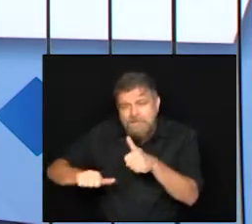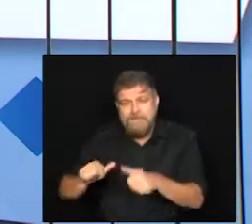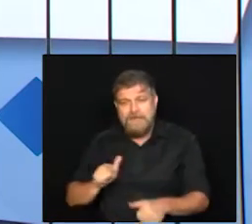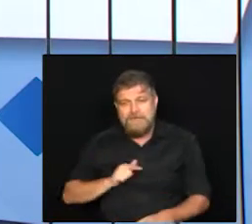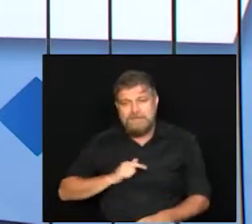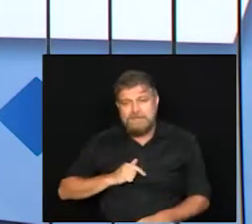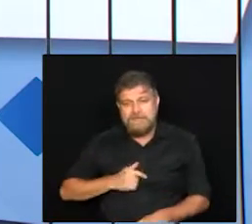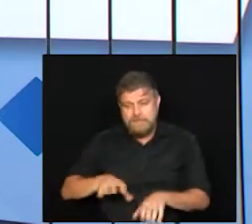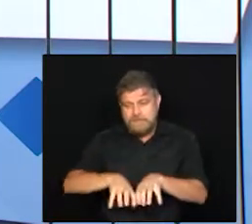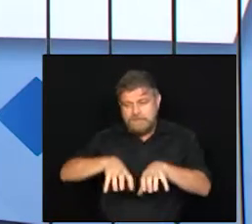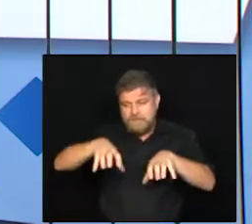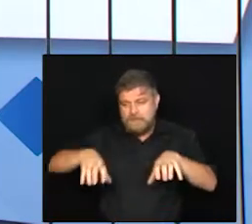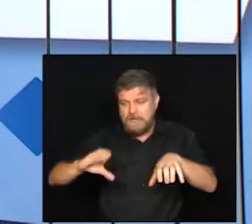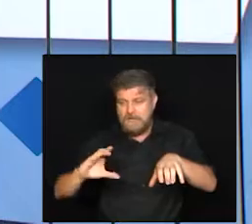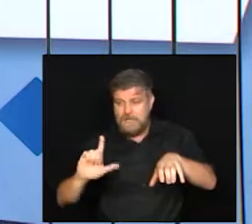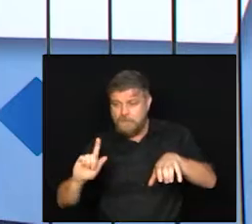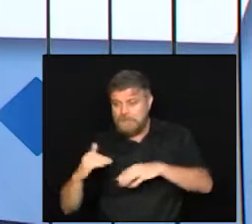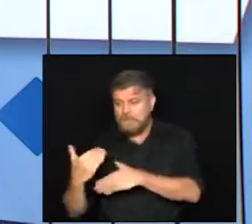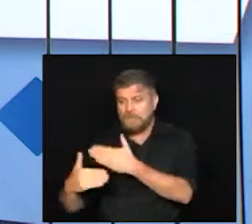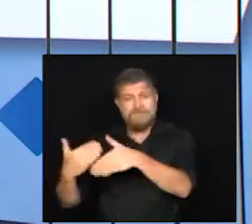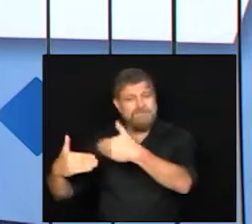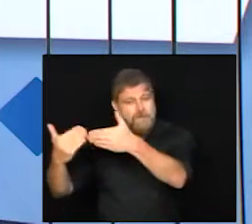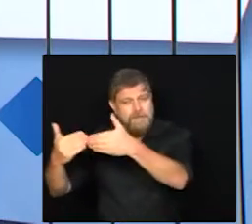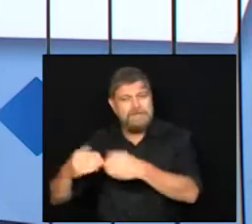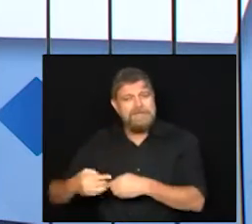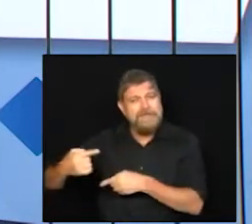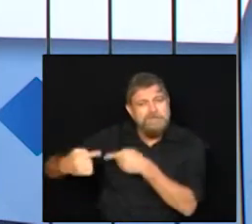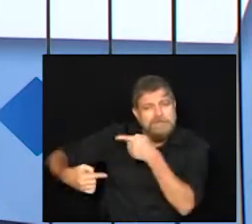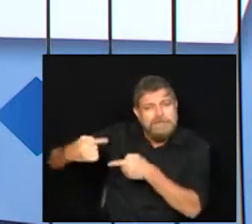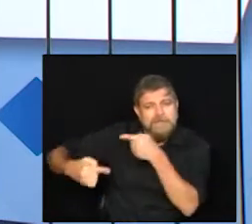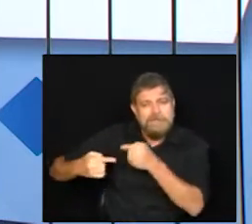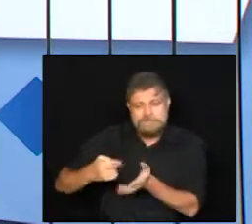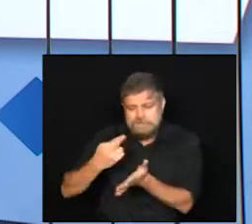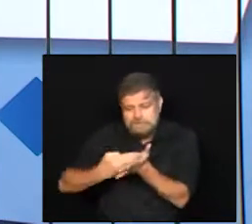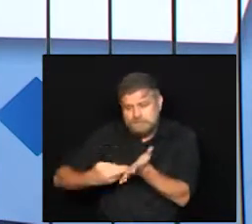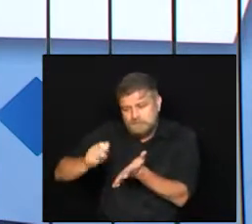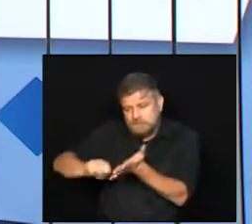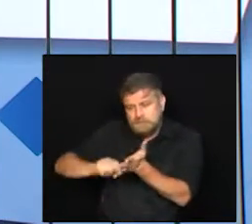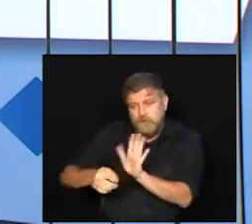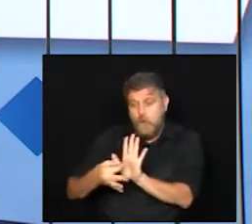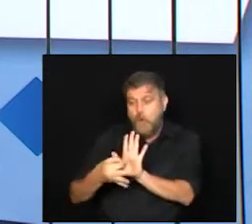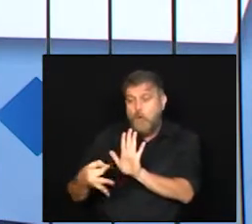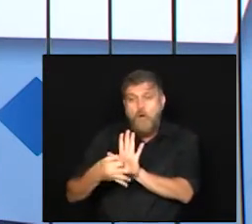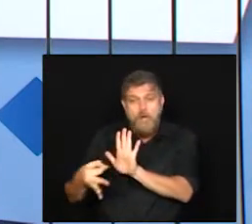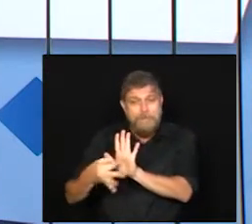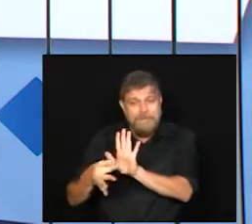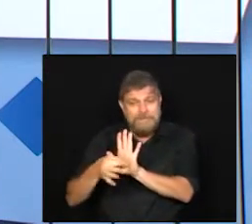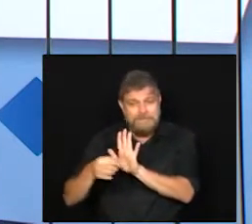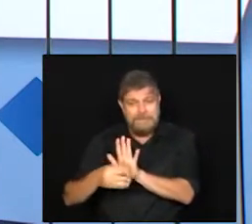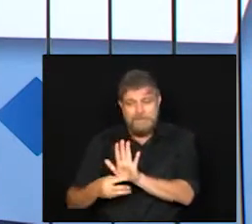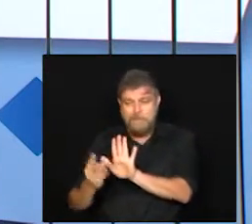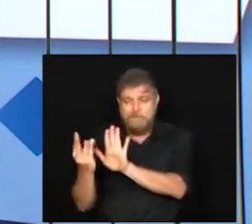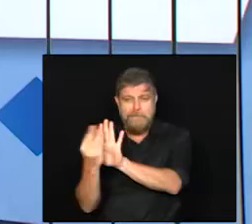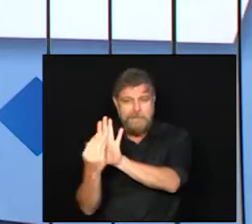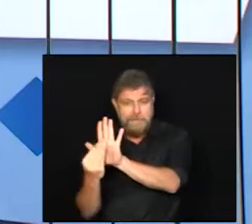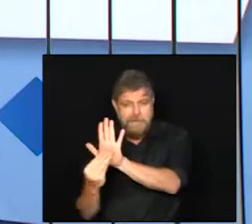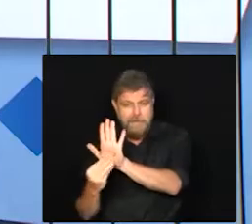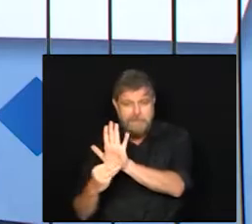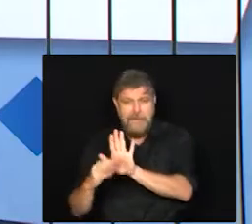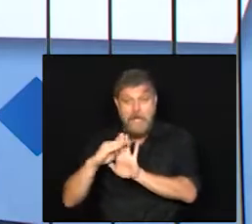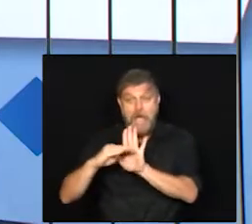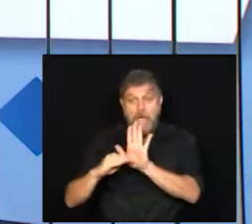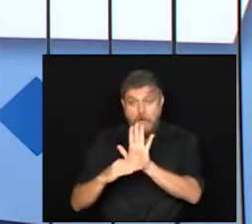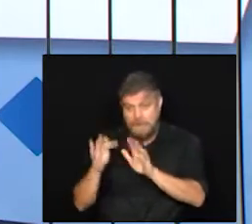do distrito do Campo Grande, com debates e relatórios com sugestões para serem incorporadas ao